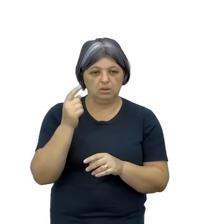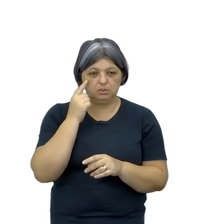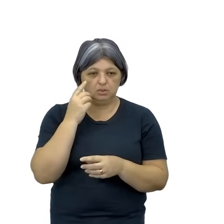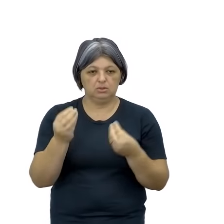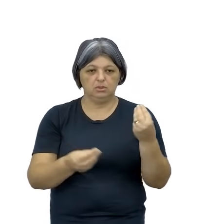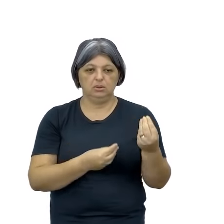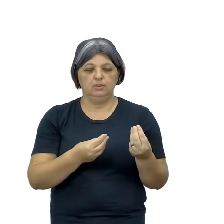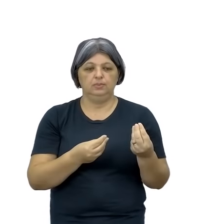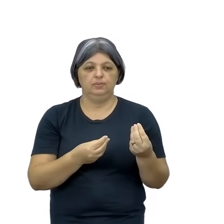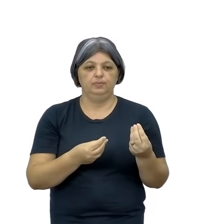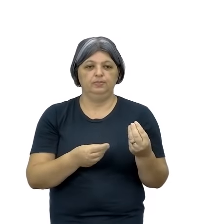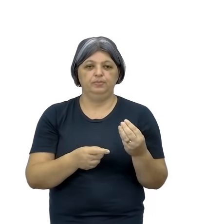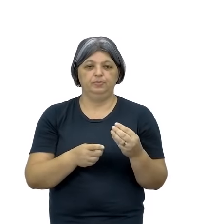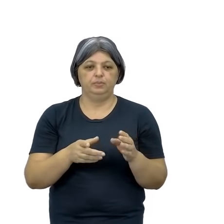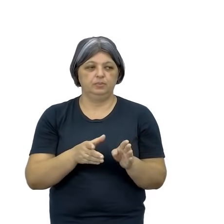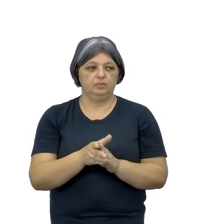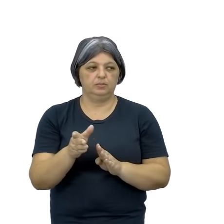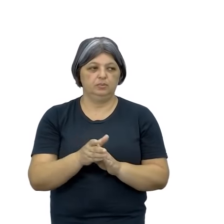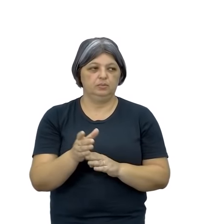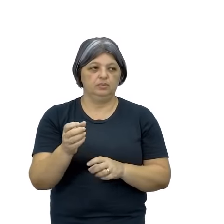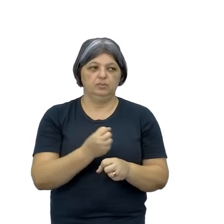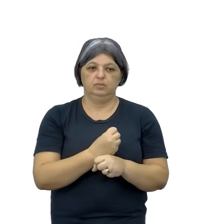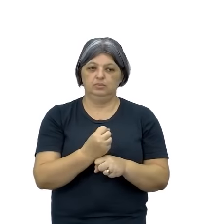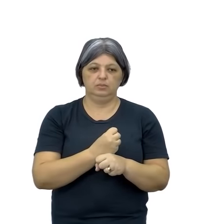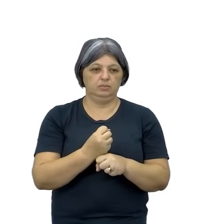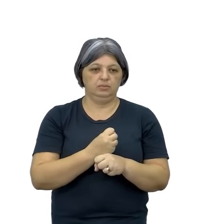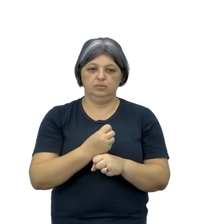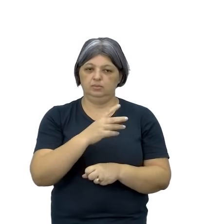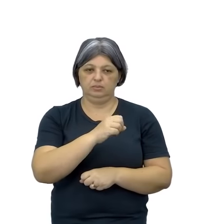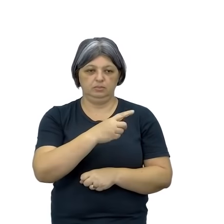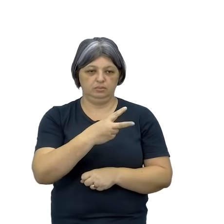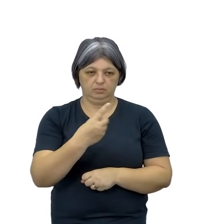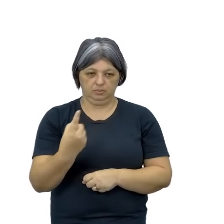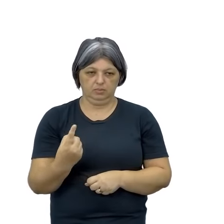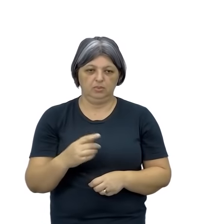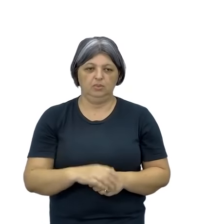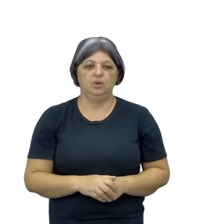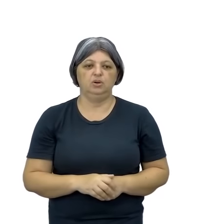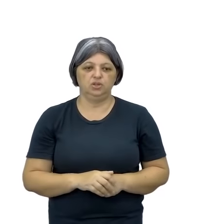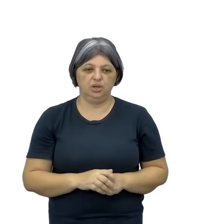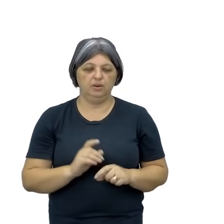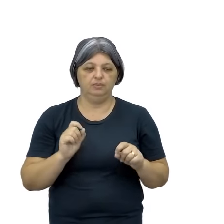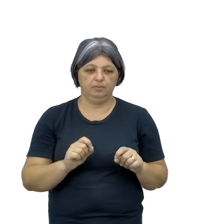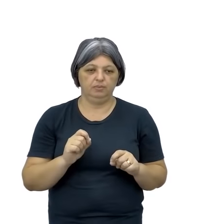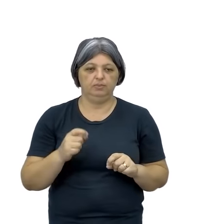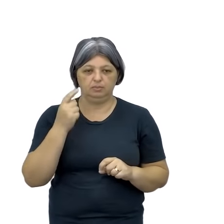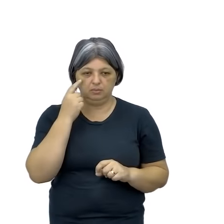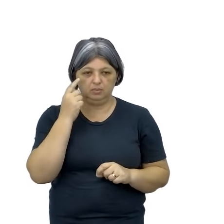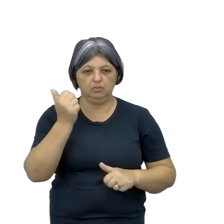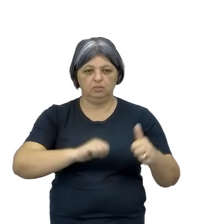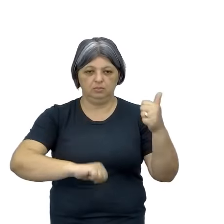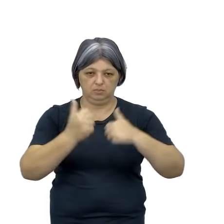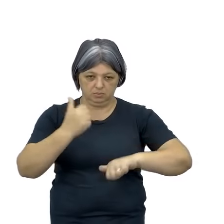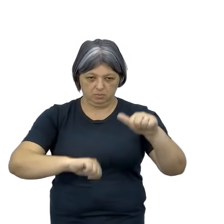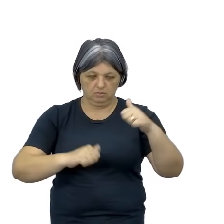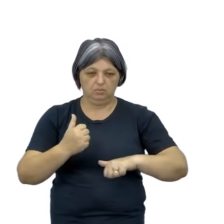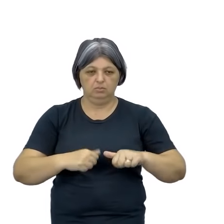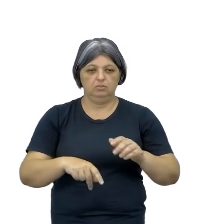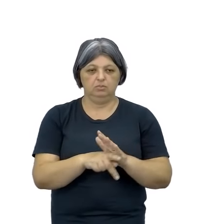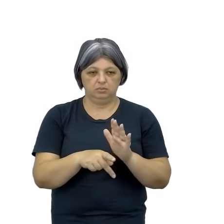no conselho de 2021, né, que foi realizado no final do período passado, do ano passado, as avaliações internas,